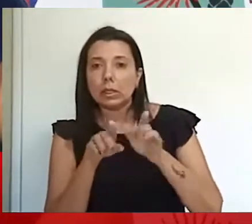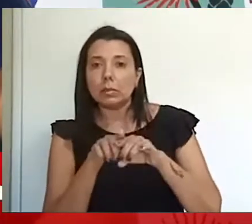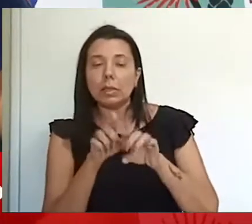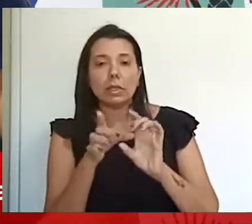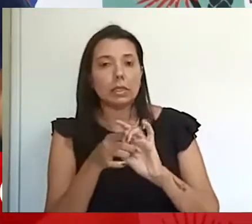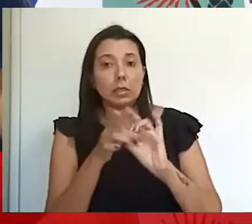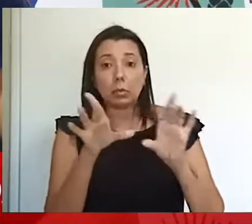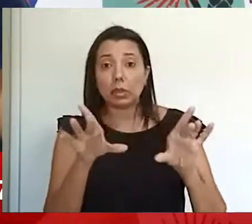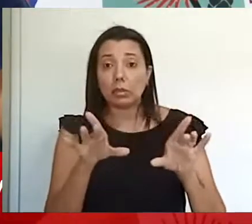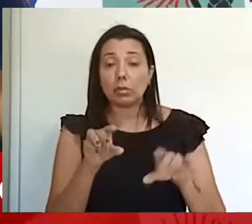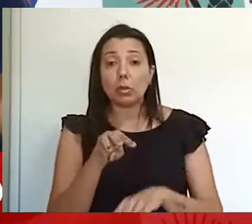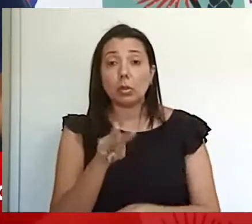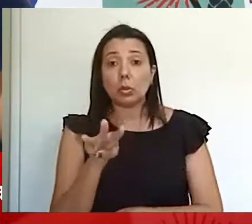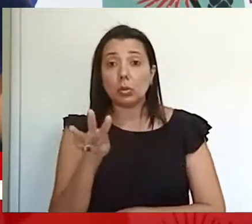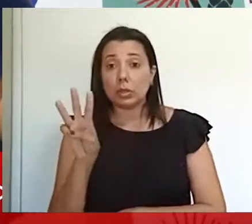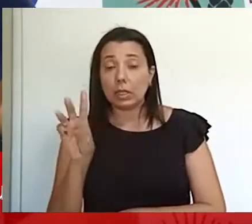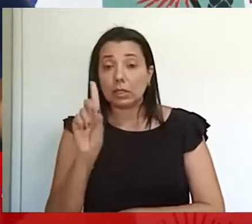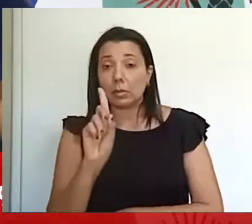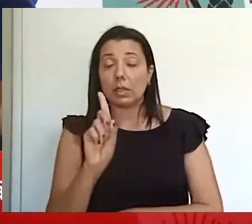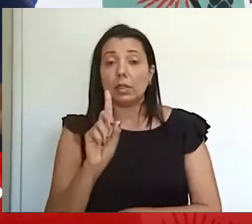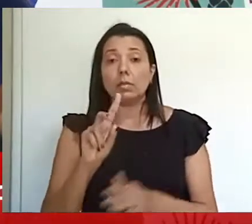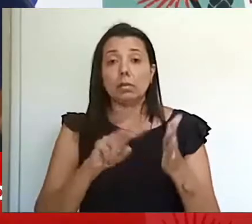do Sindicato dos Professores, que é o